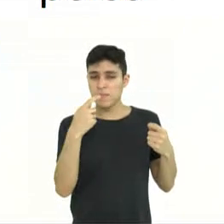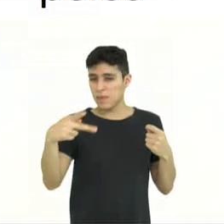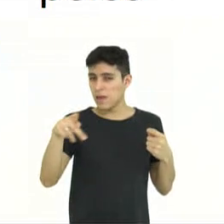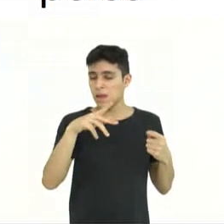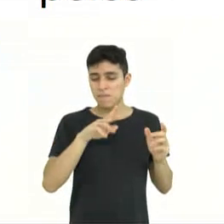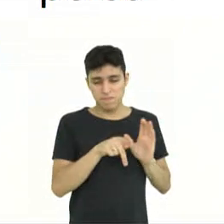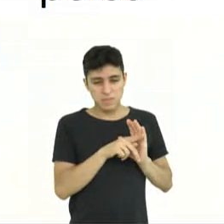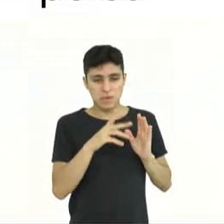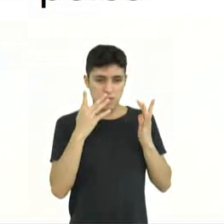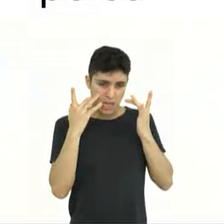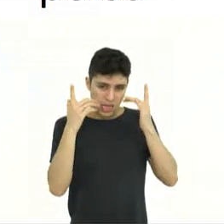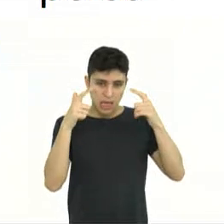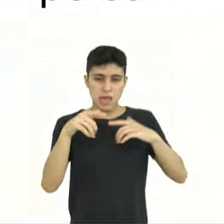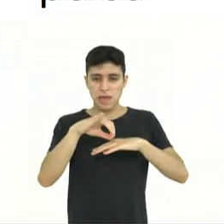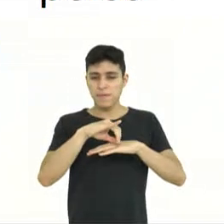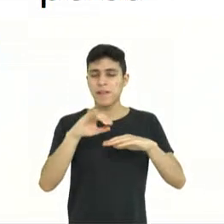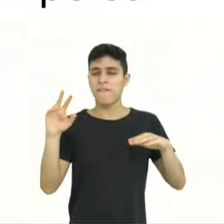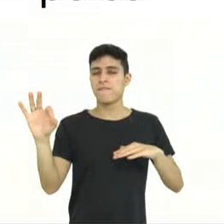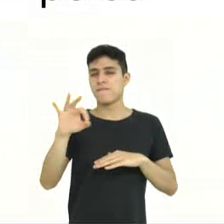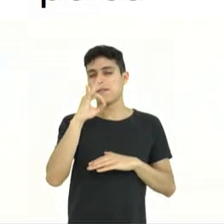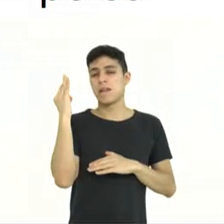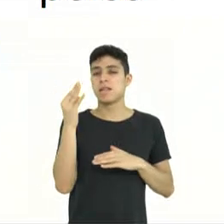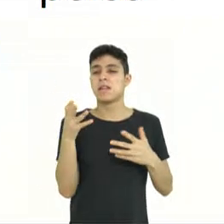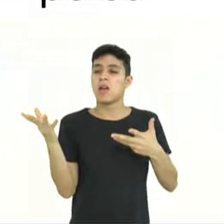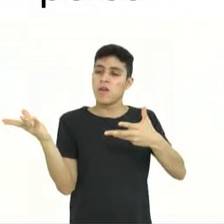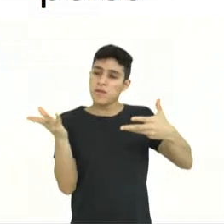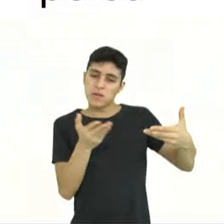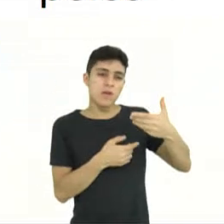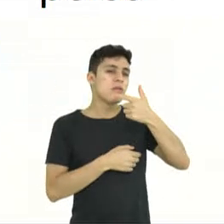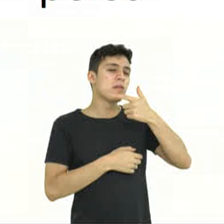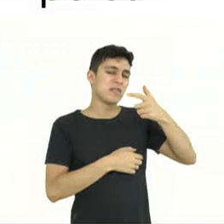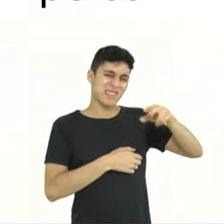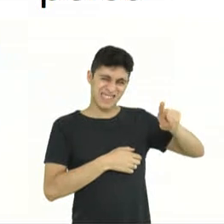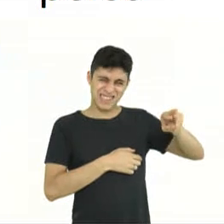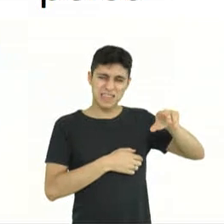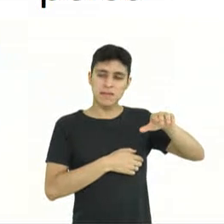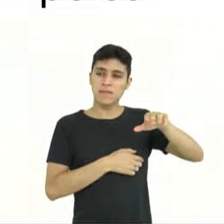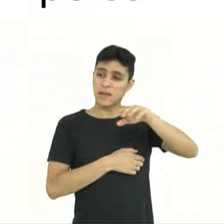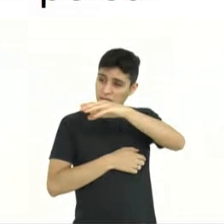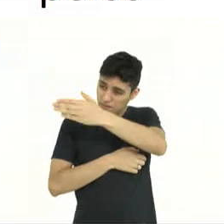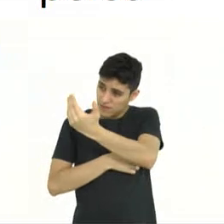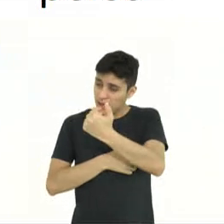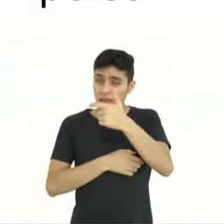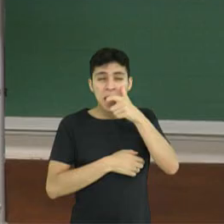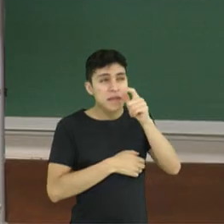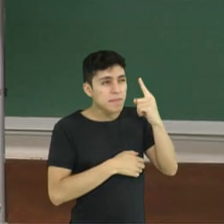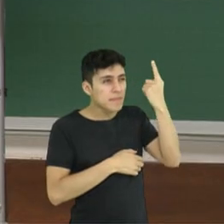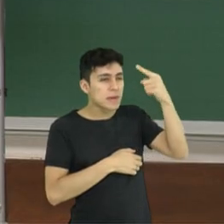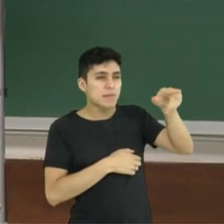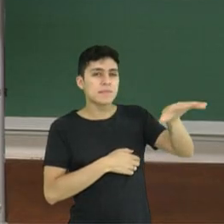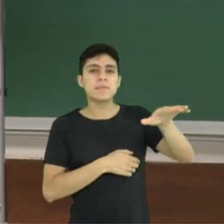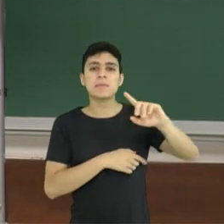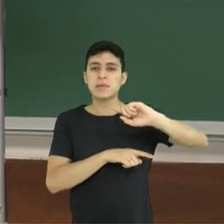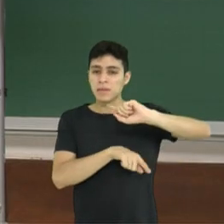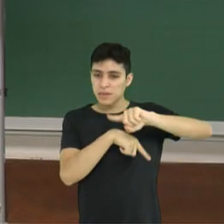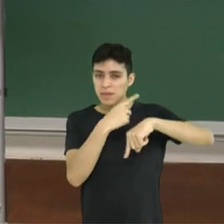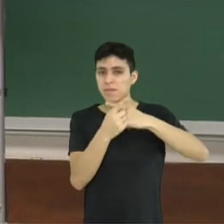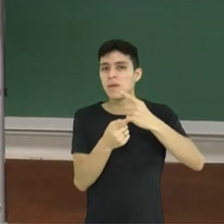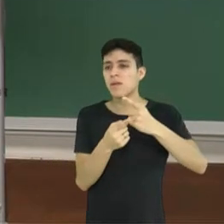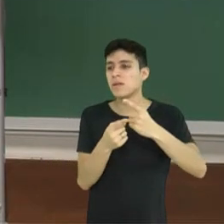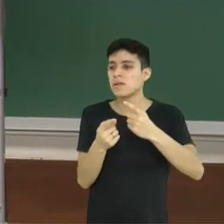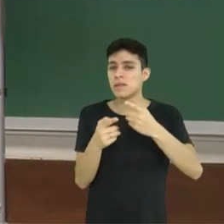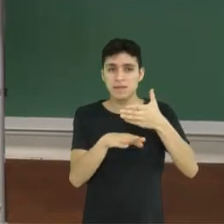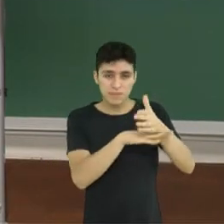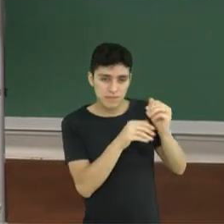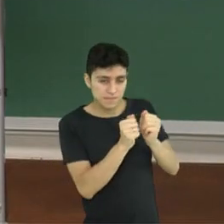próprio teatro na capital Francesa e foi convidado pelos irmãos nome é pra assistir a primeira exibição Depois ele quis cinematógrafo ele